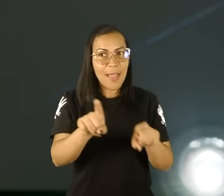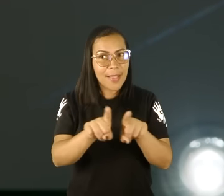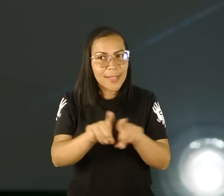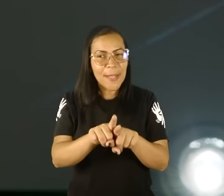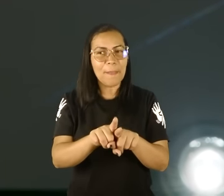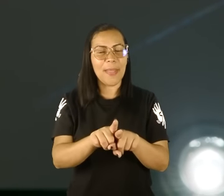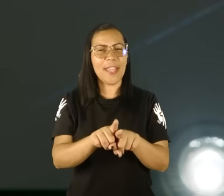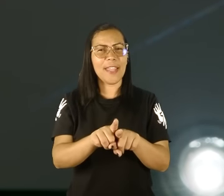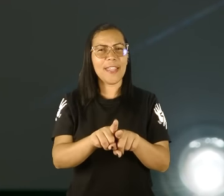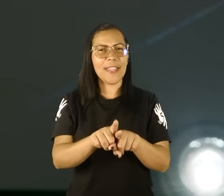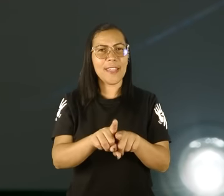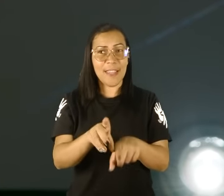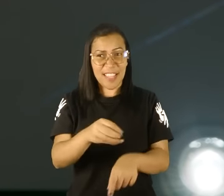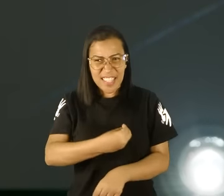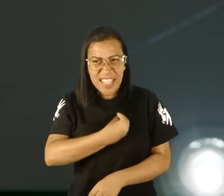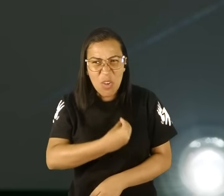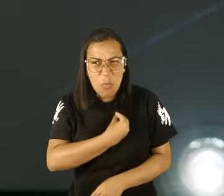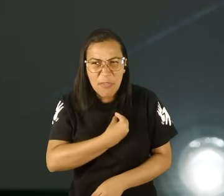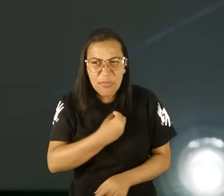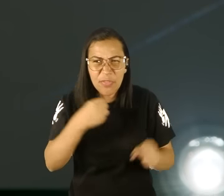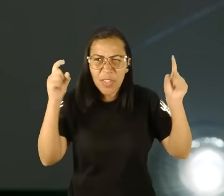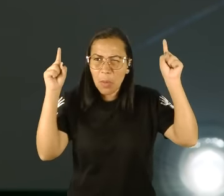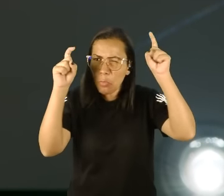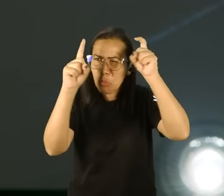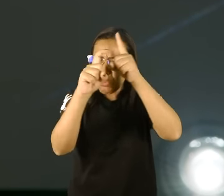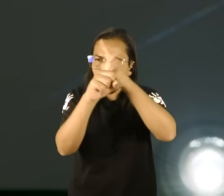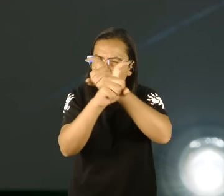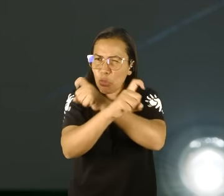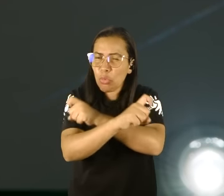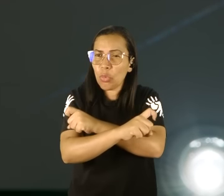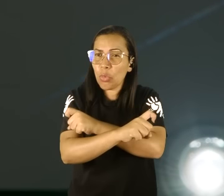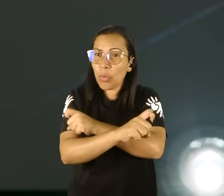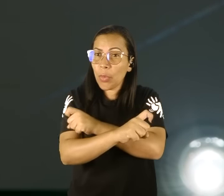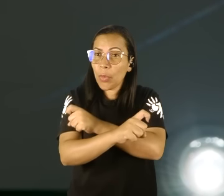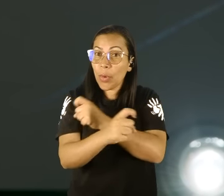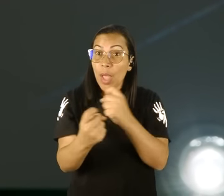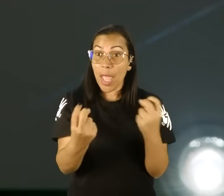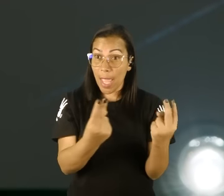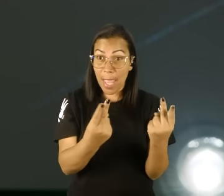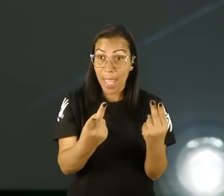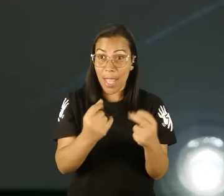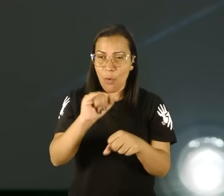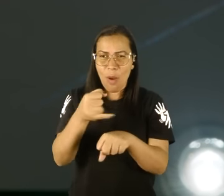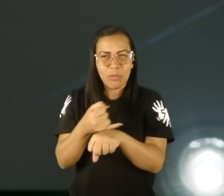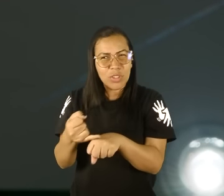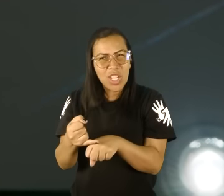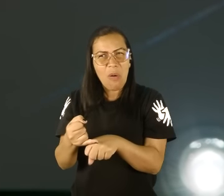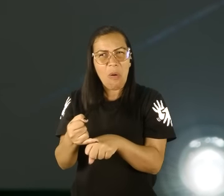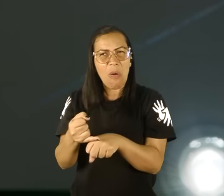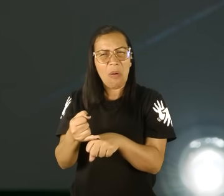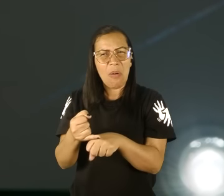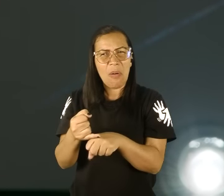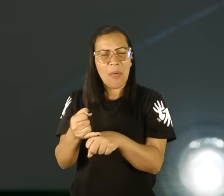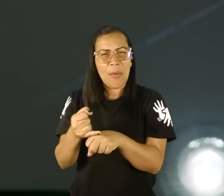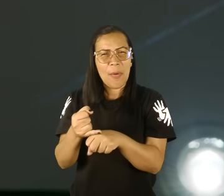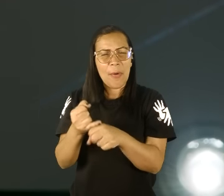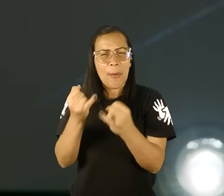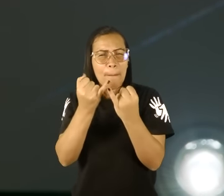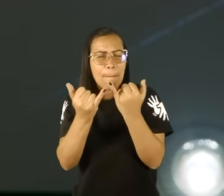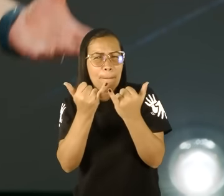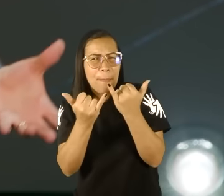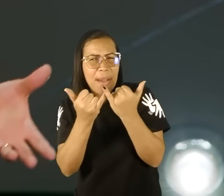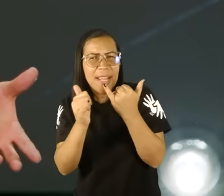Mas você tem que entender que Deus vai te adaptar ao lugar que você está. Você não precisa de um ambiente novo, você precisa de um